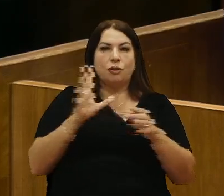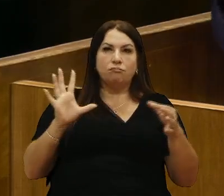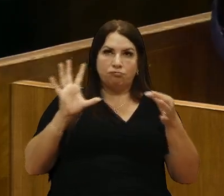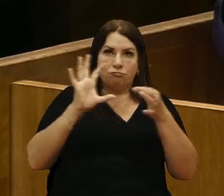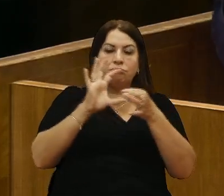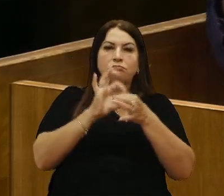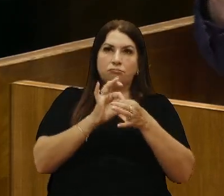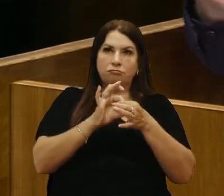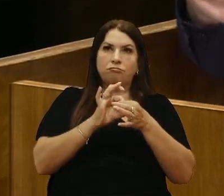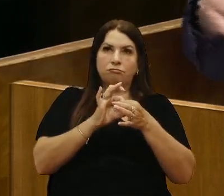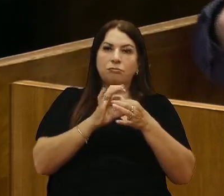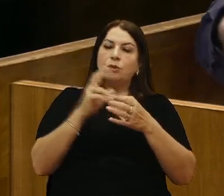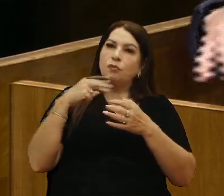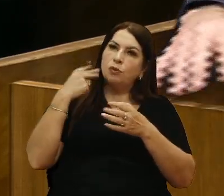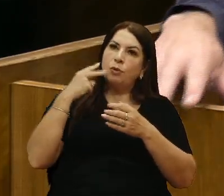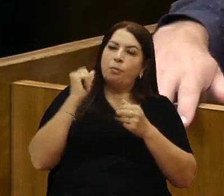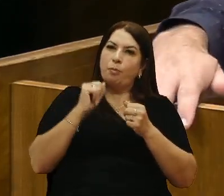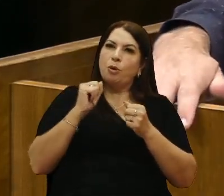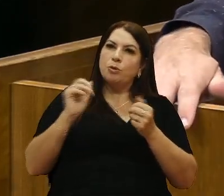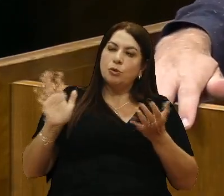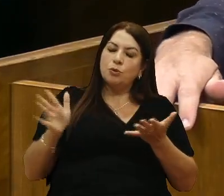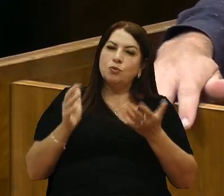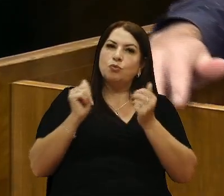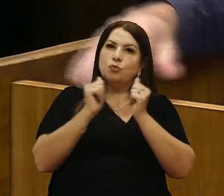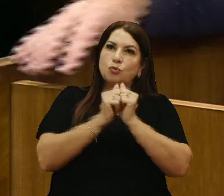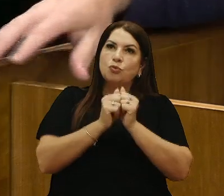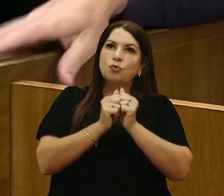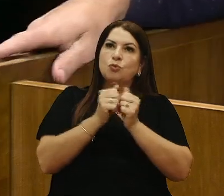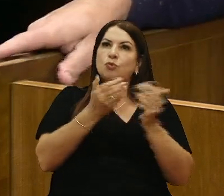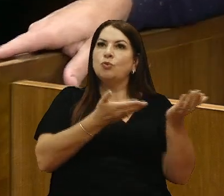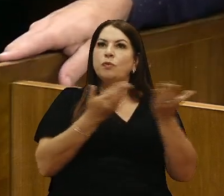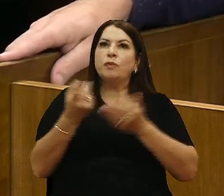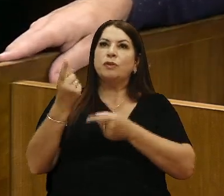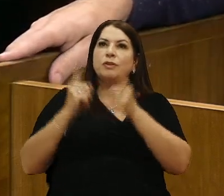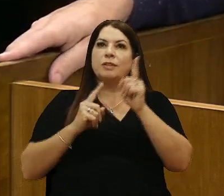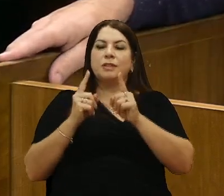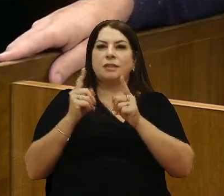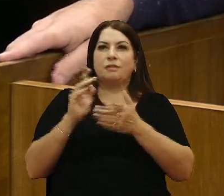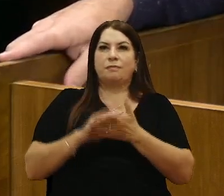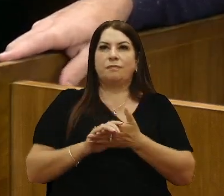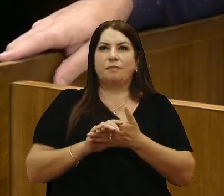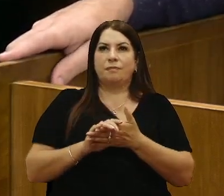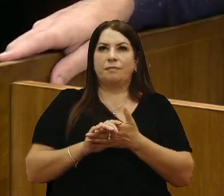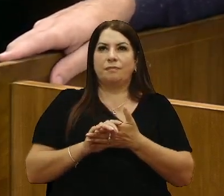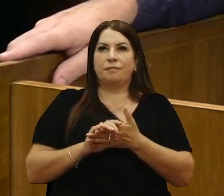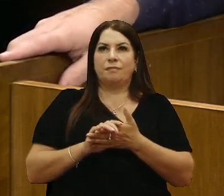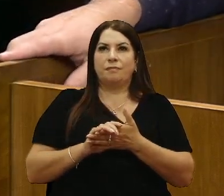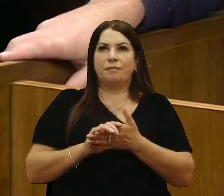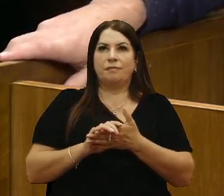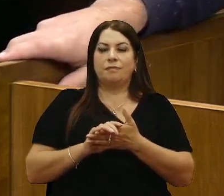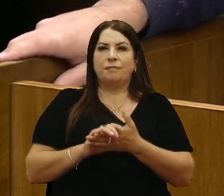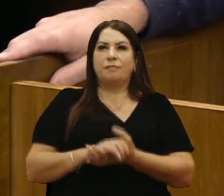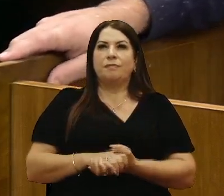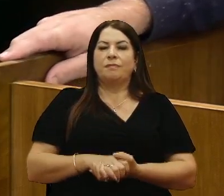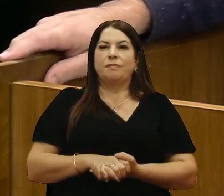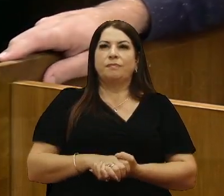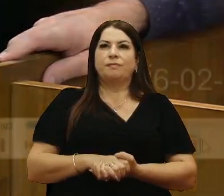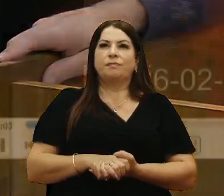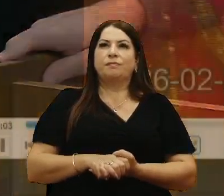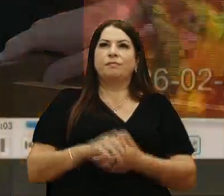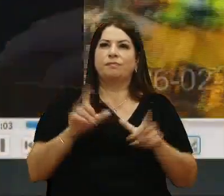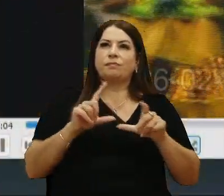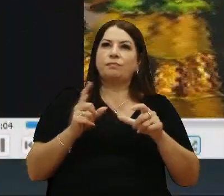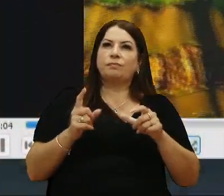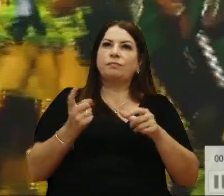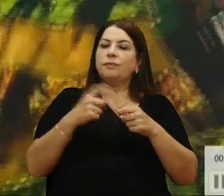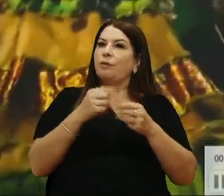veiculado e que os vereadores possam se engajar no convite do Carnaval aí, para de este sábado. volta. E a TV Câmara não